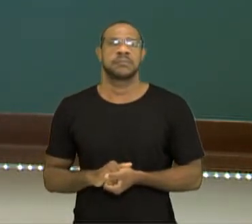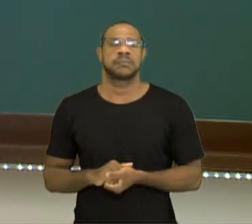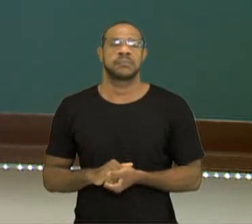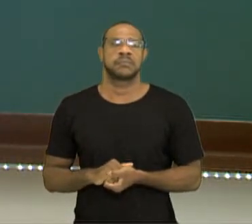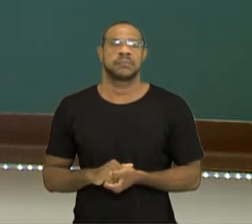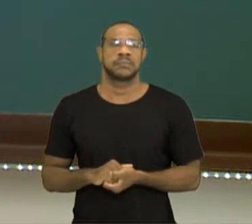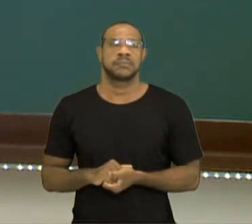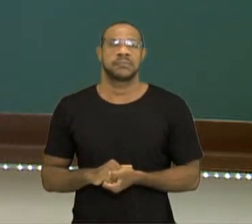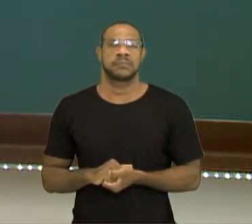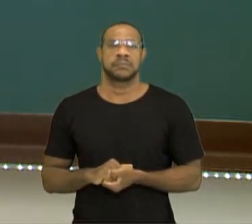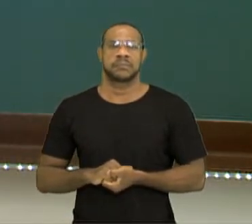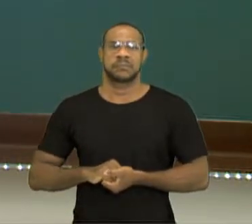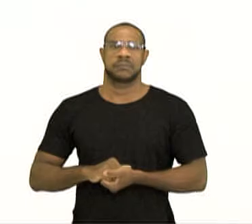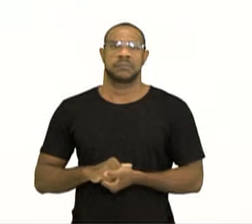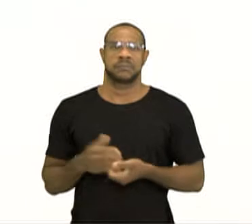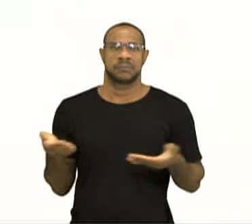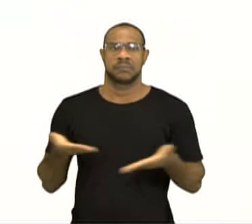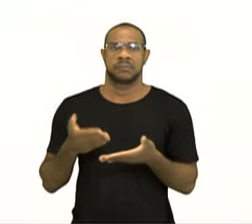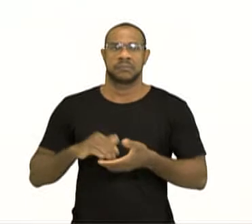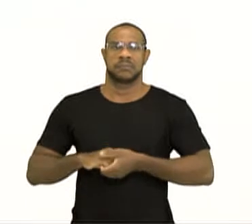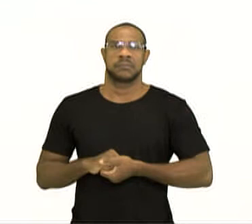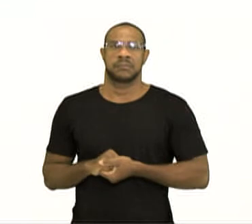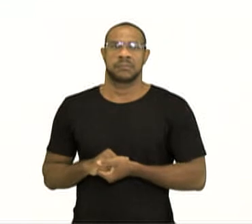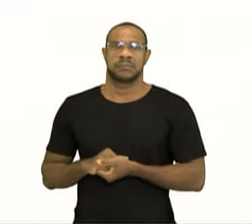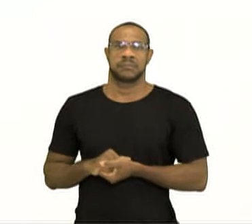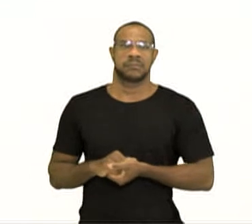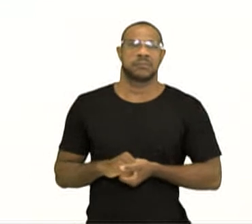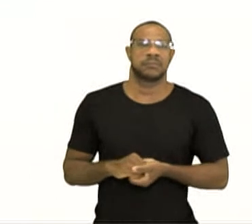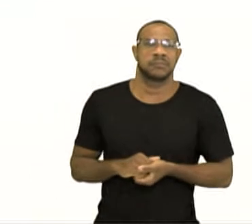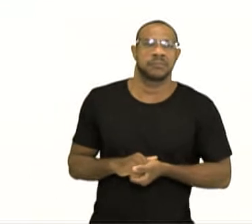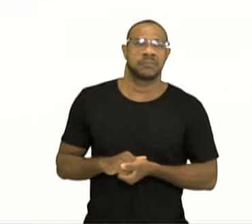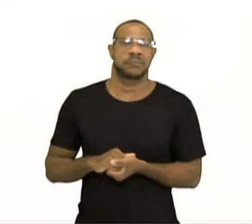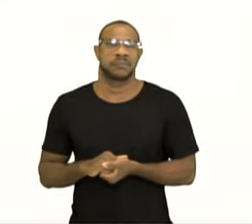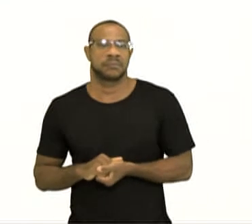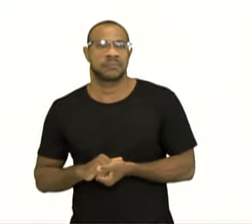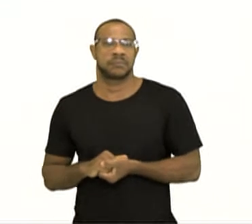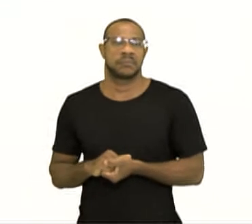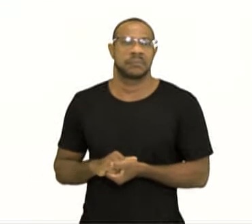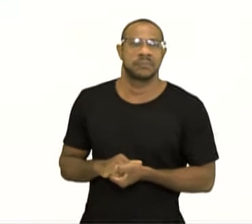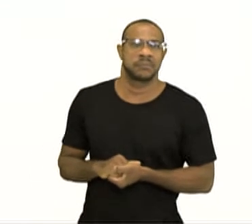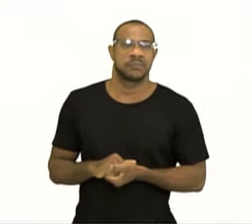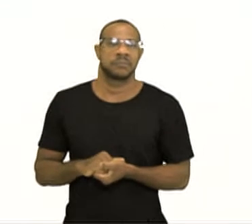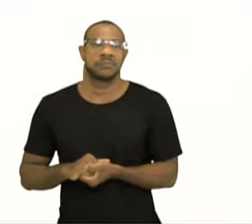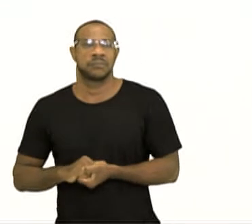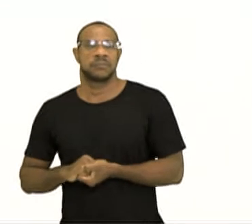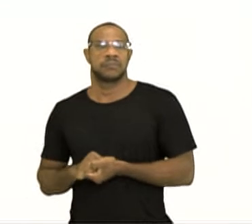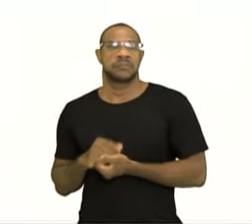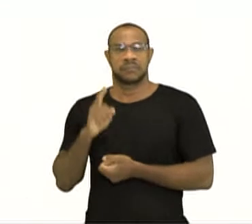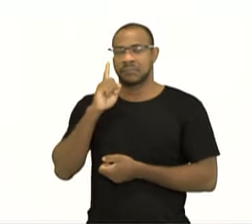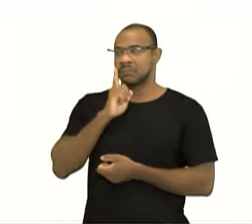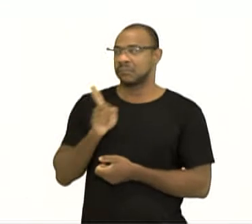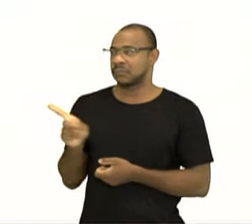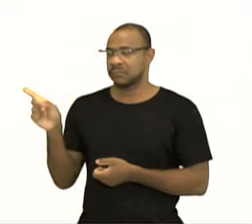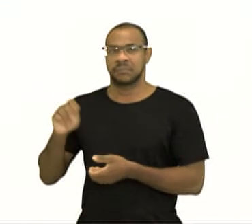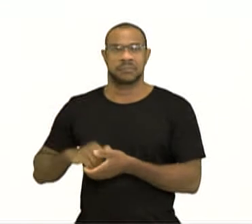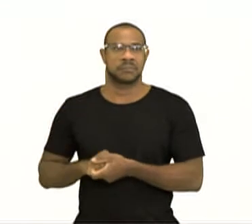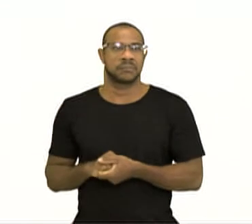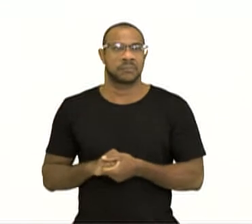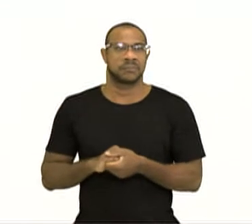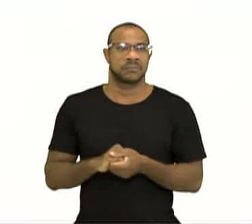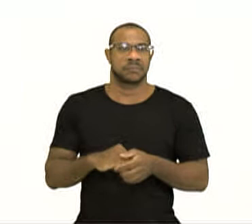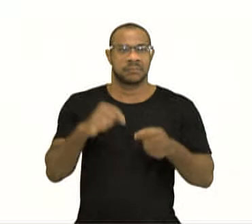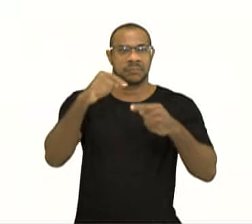pessoal. Bora para a nossa parte aqui de Language in Use. E reparem que aqui, na frente das bolinhas aqui,